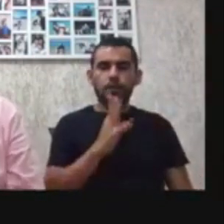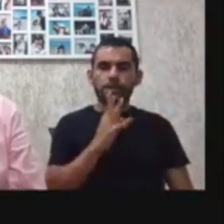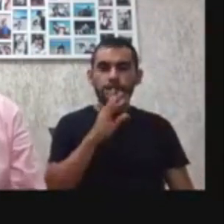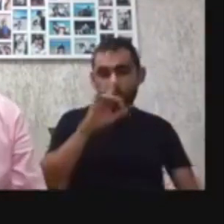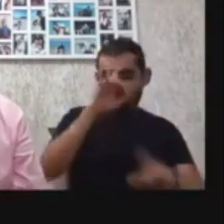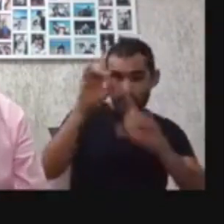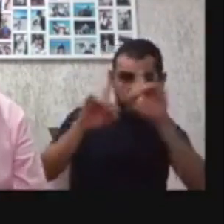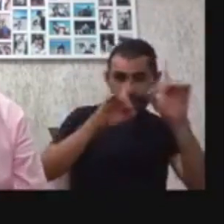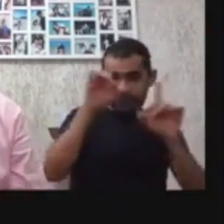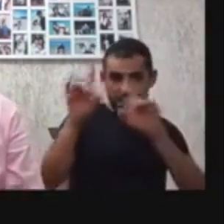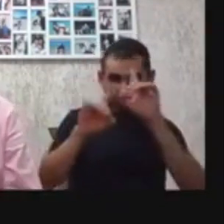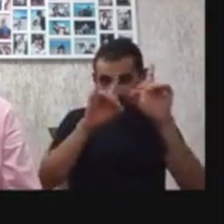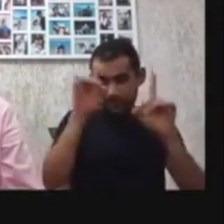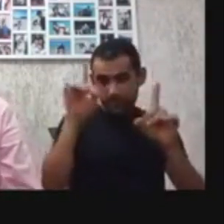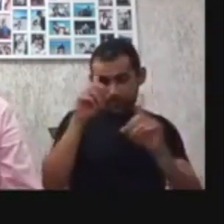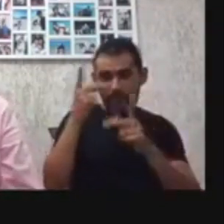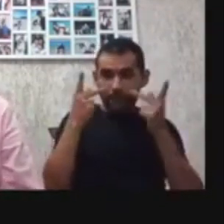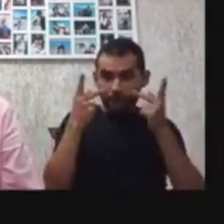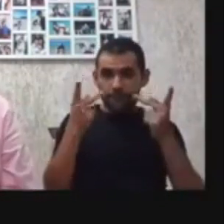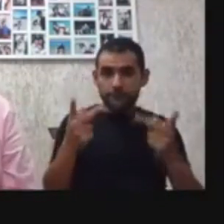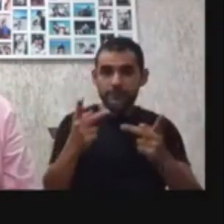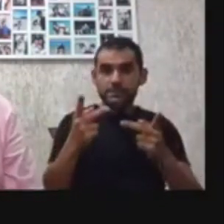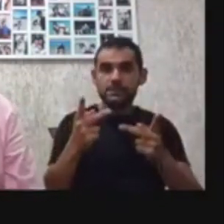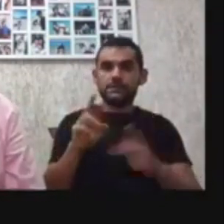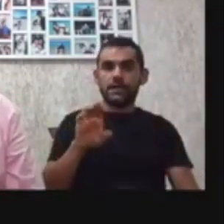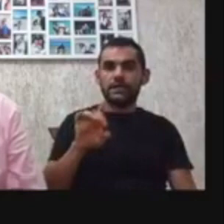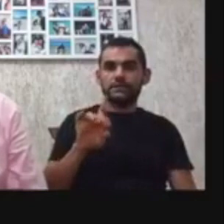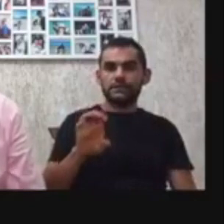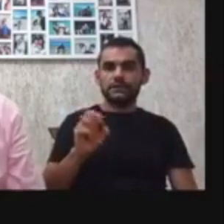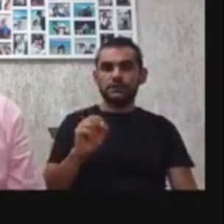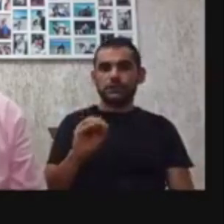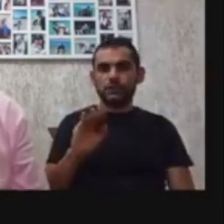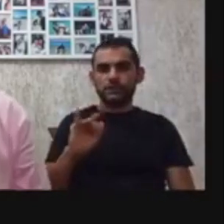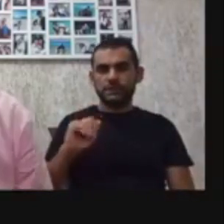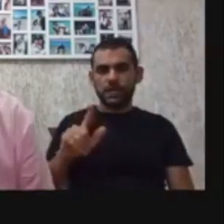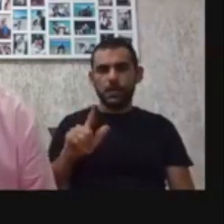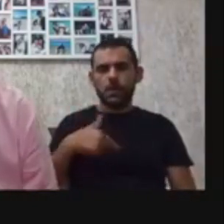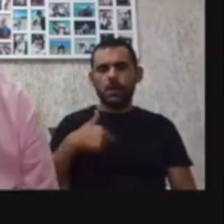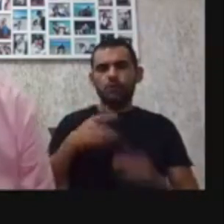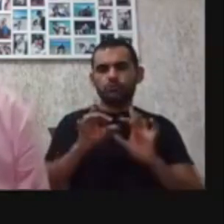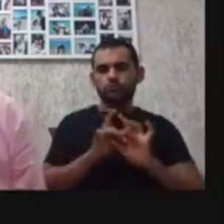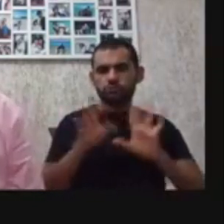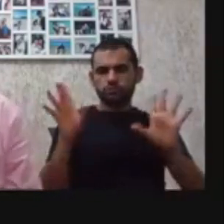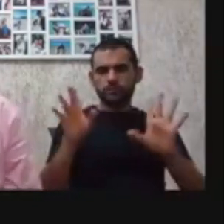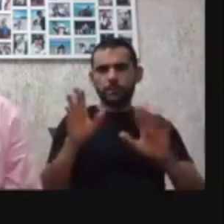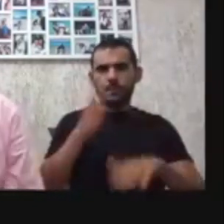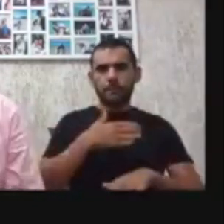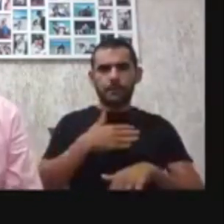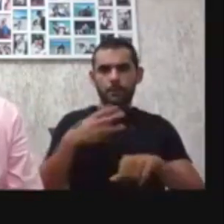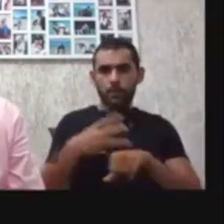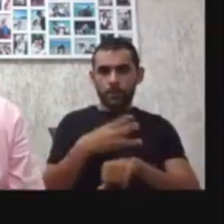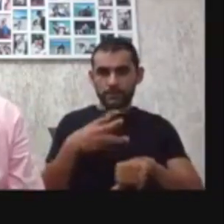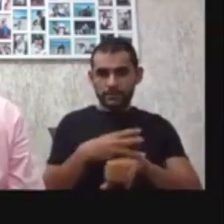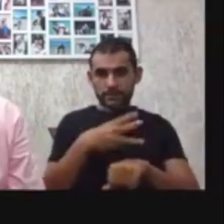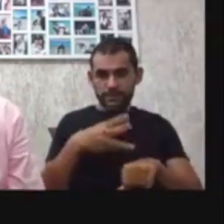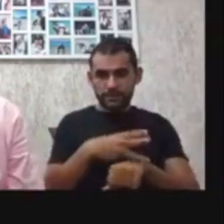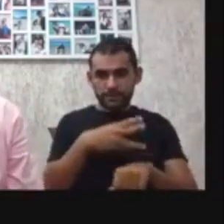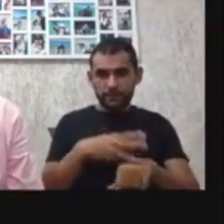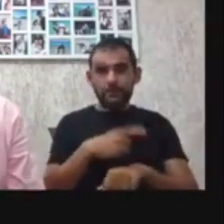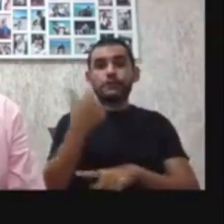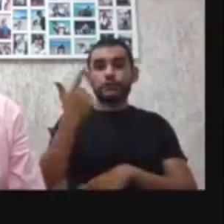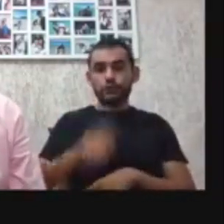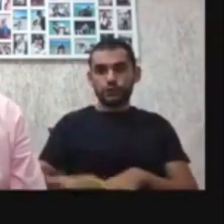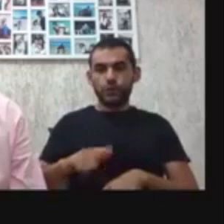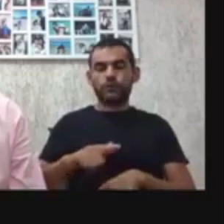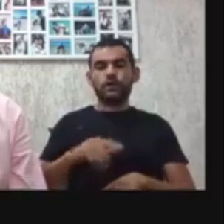nossas ideias, que visite aí as nossas redes sociais, né? Estou à disposição através do meu WhatsApp. Vou repetir mais uma